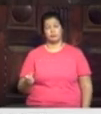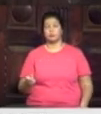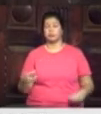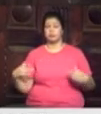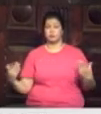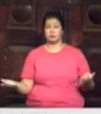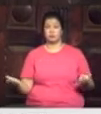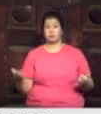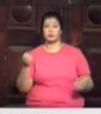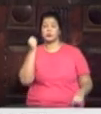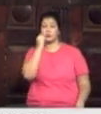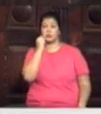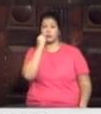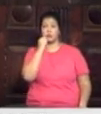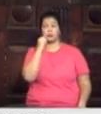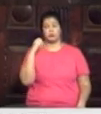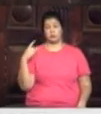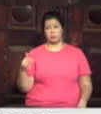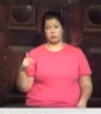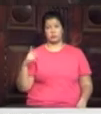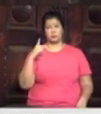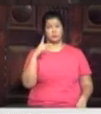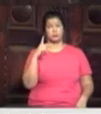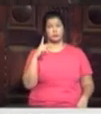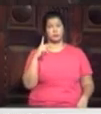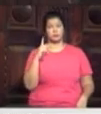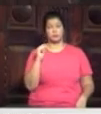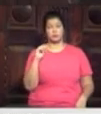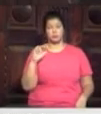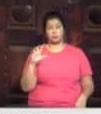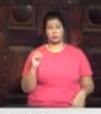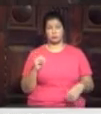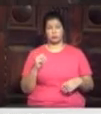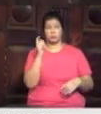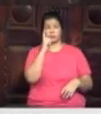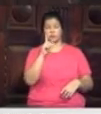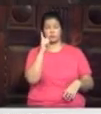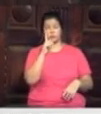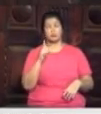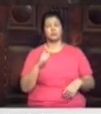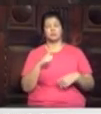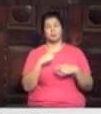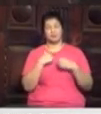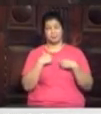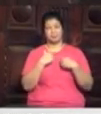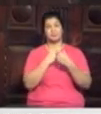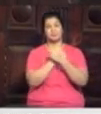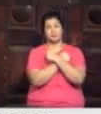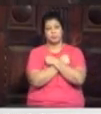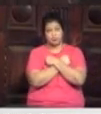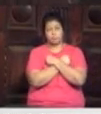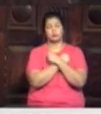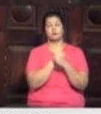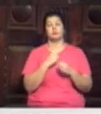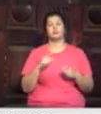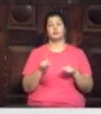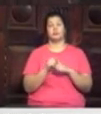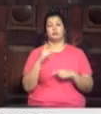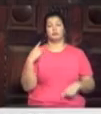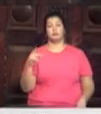Então, o senador Paulo Paim, que receba o meu abraço e que esta